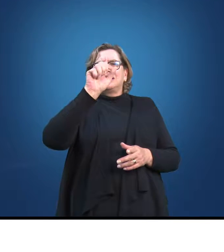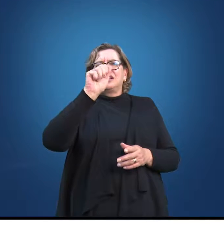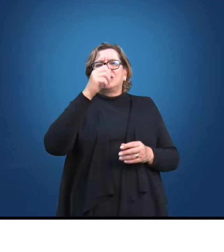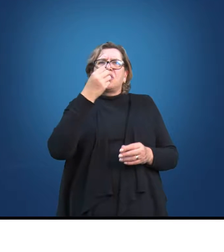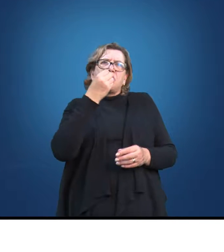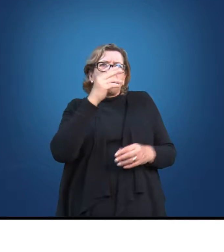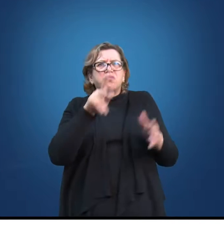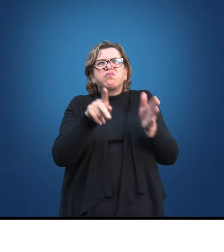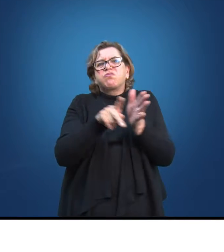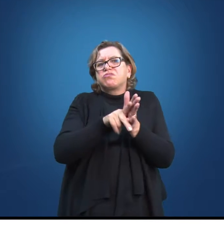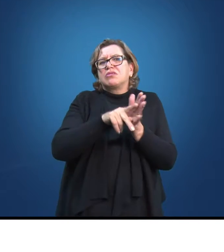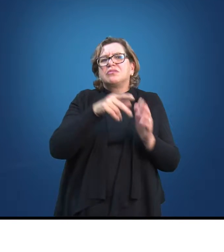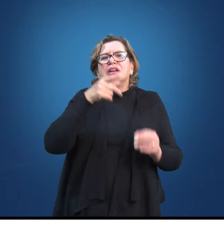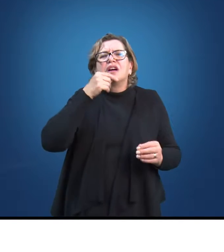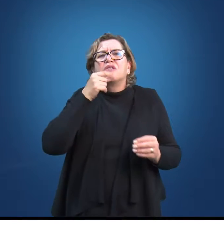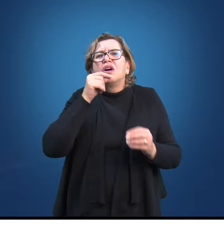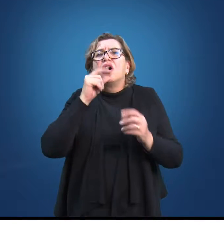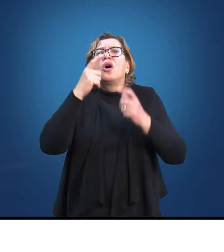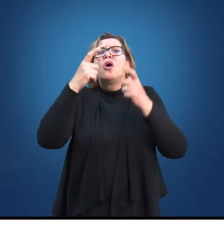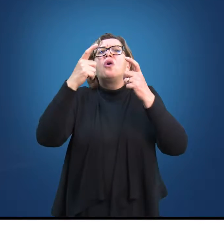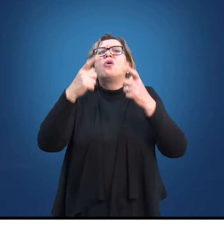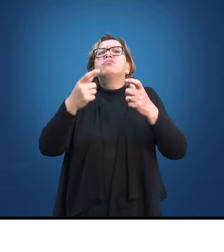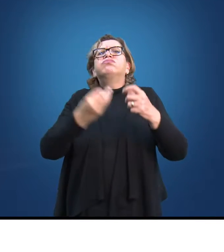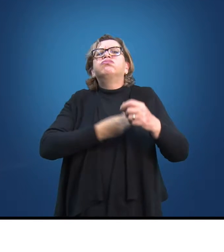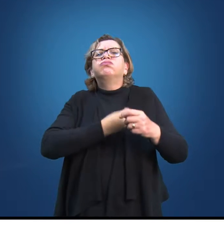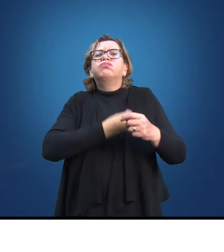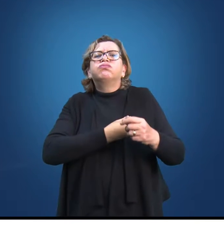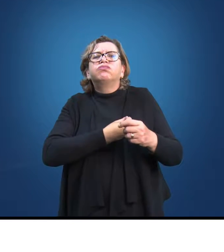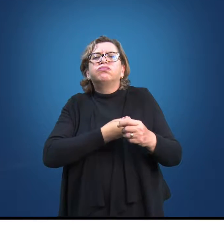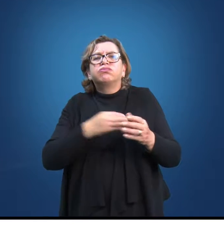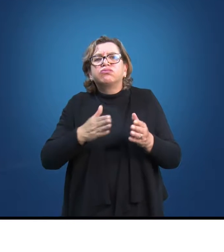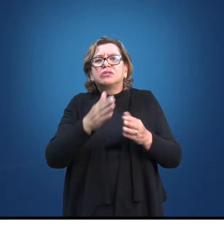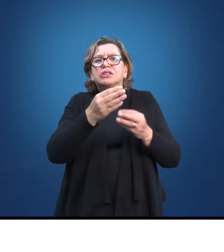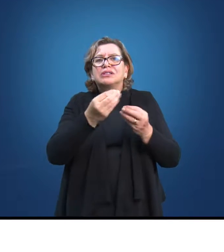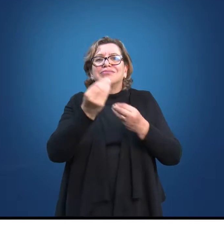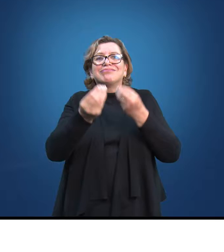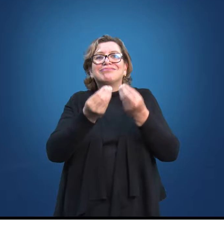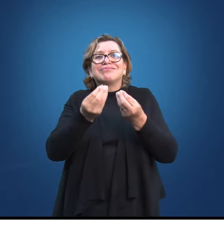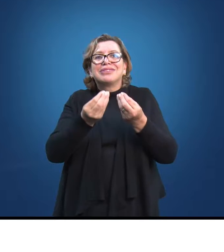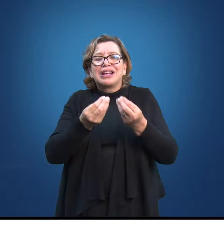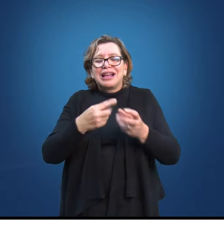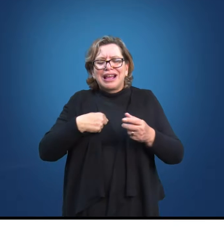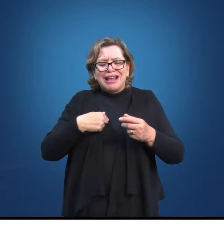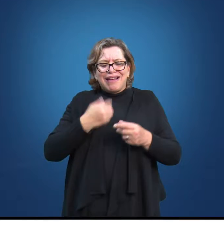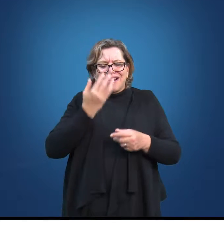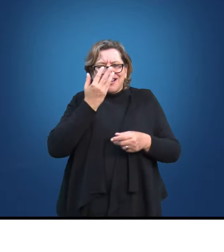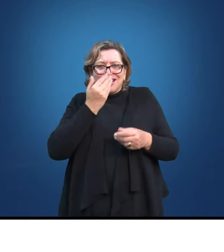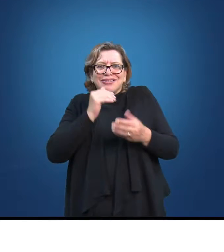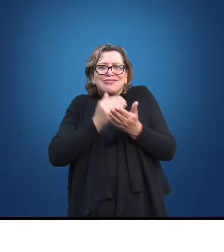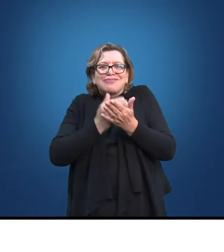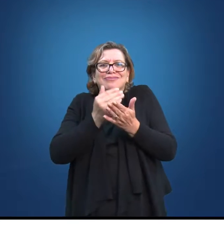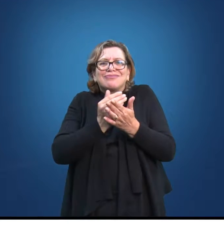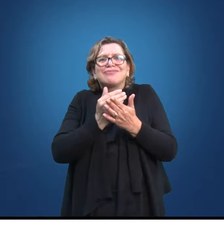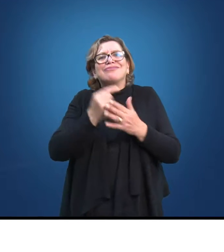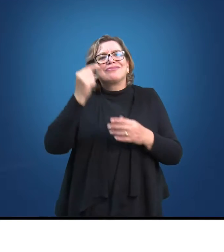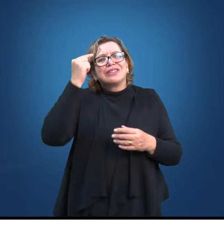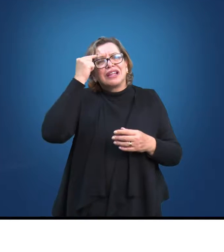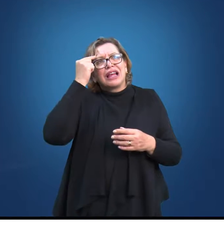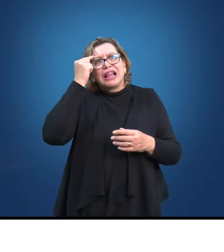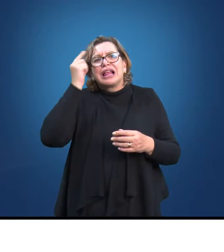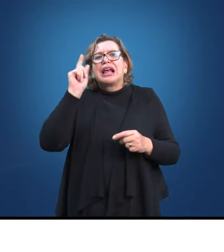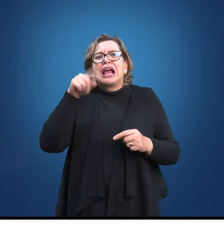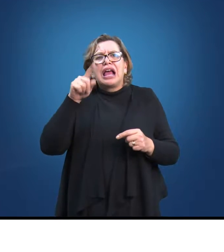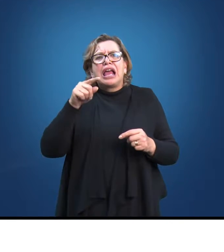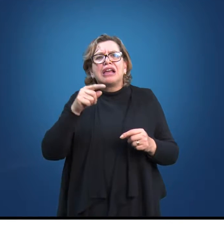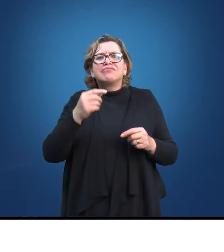da água, onde vive a baleia, onde que está. Porque aí a criança vai surgindo, com a própria criança vai surgindo, nossa,